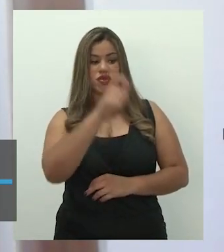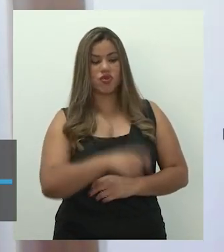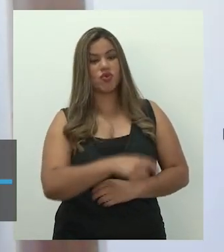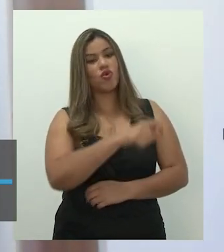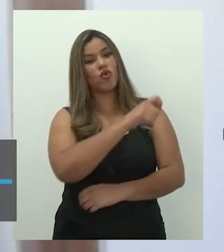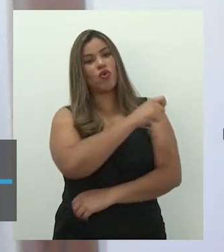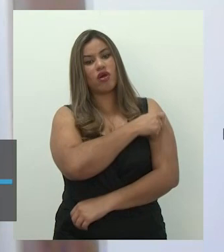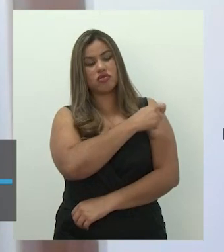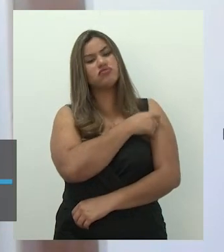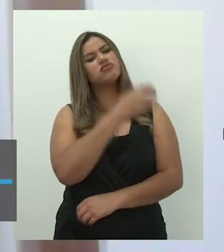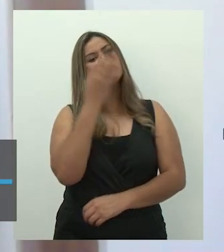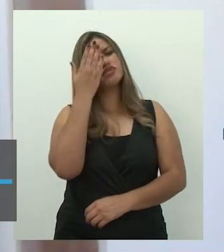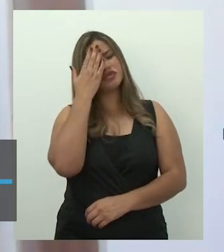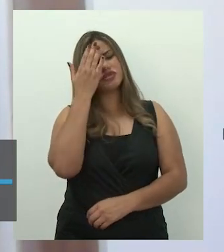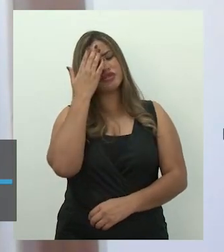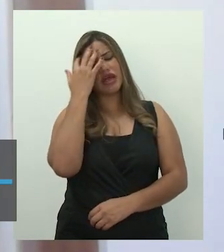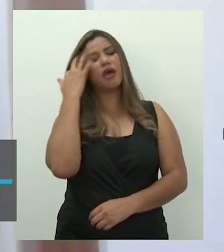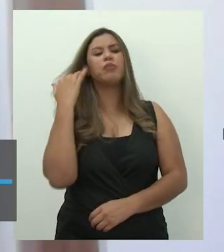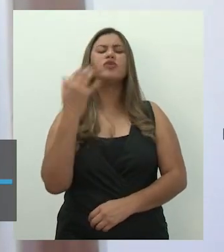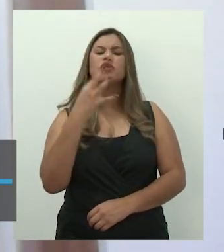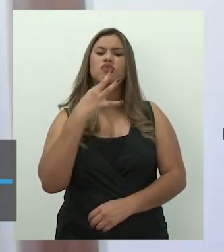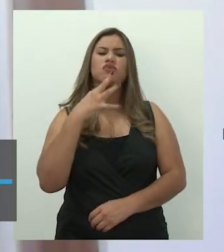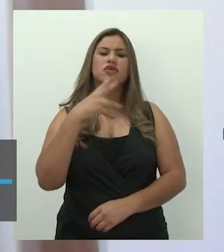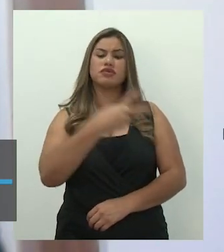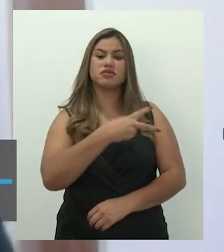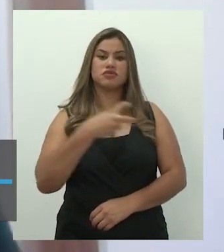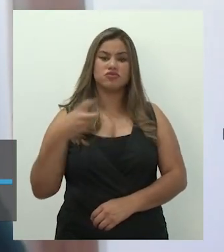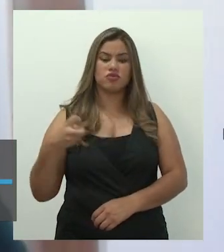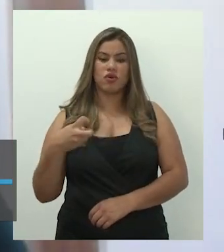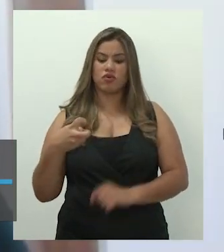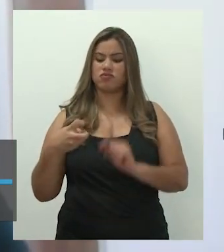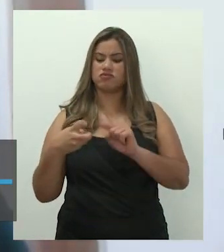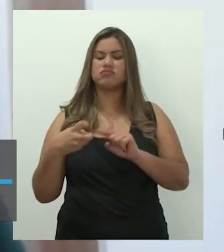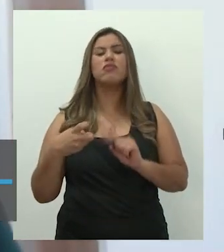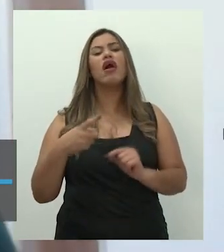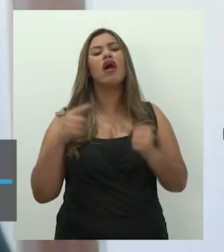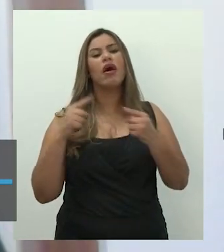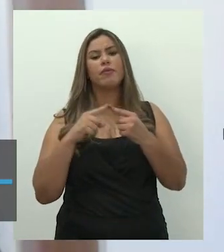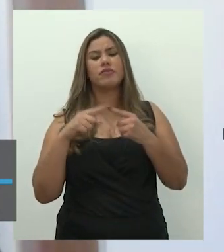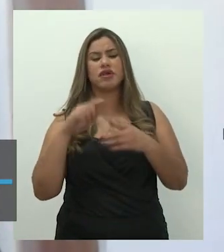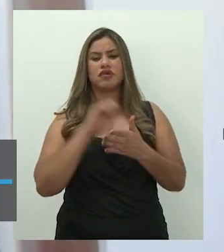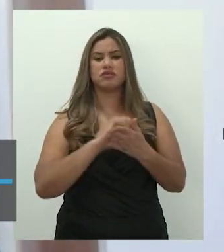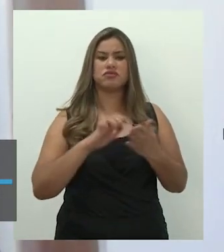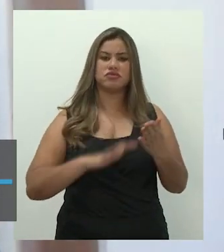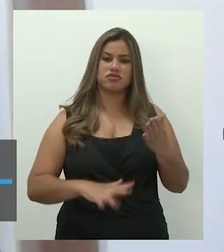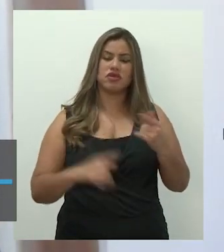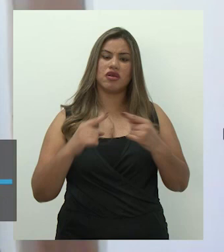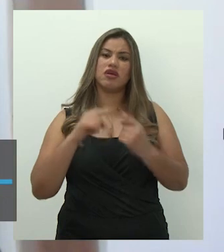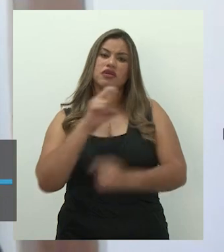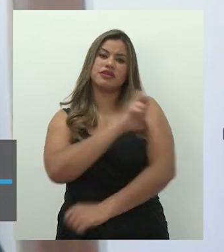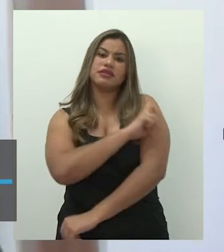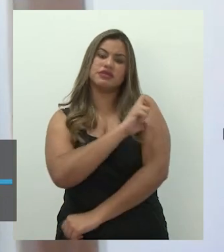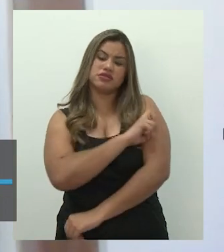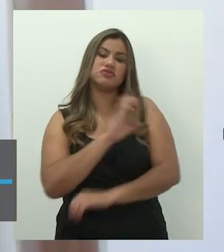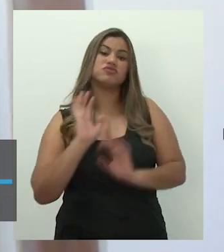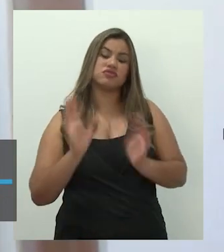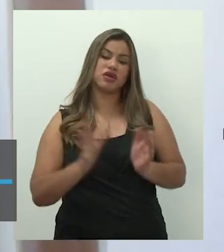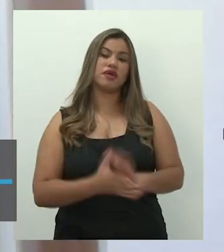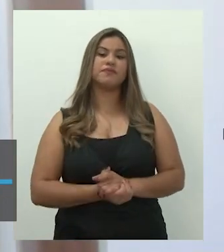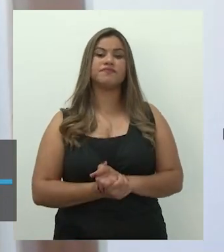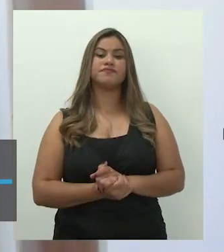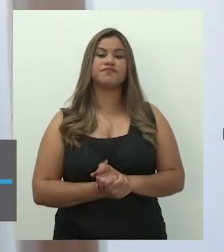de igual, né? Nós estamos falando de uma atividade do 5º ano. Então,